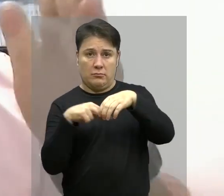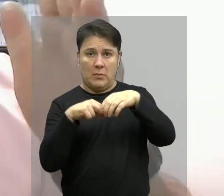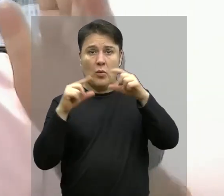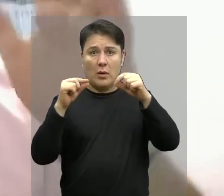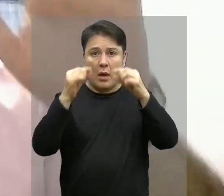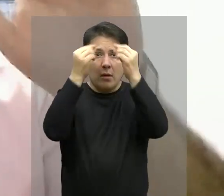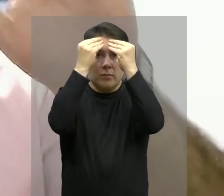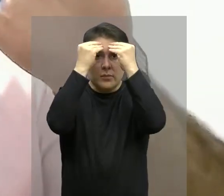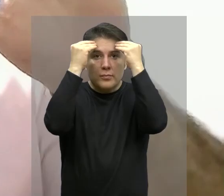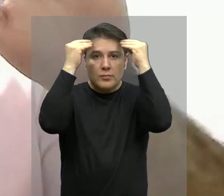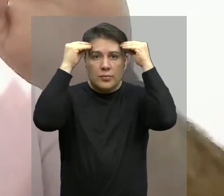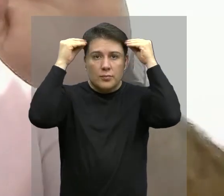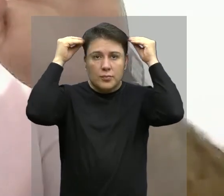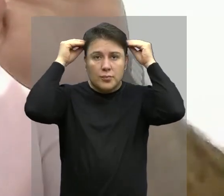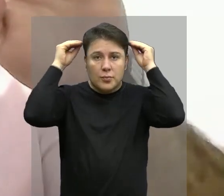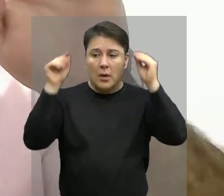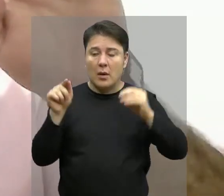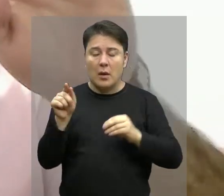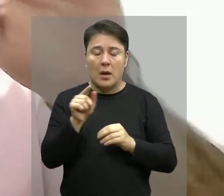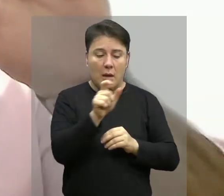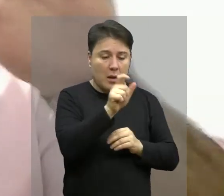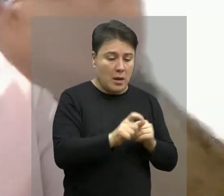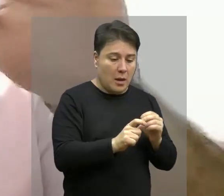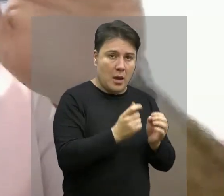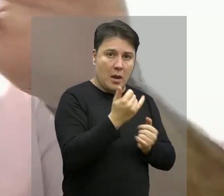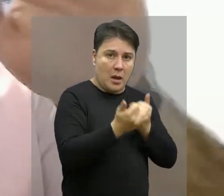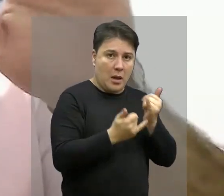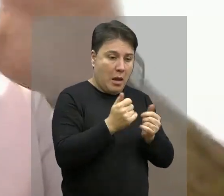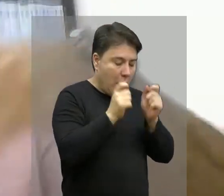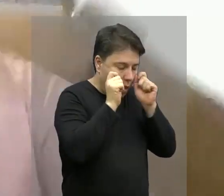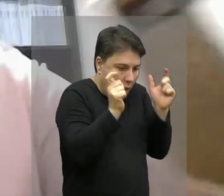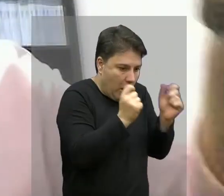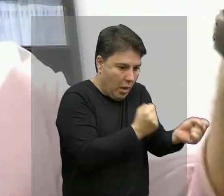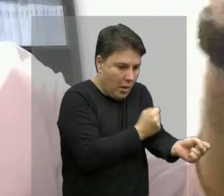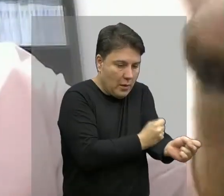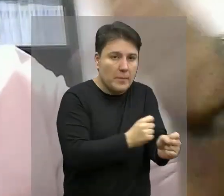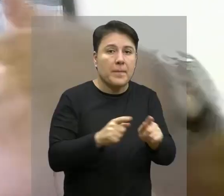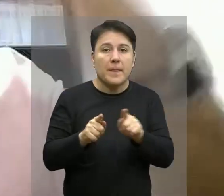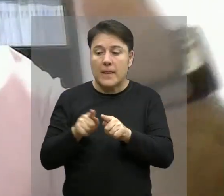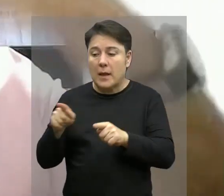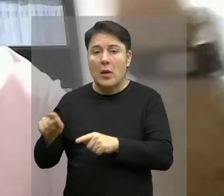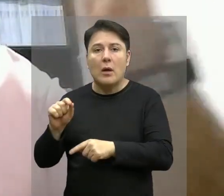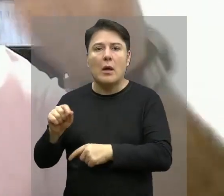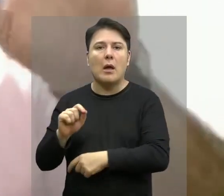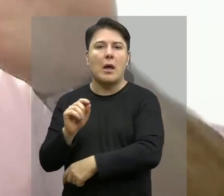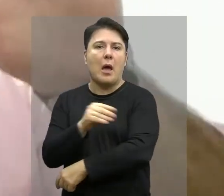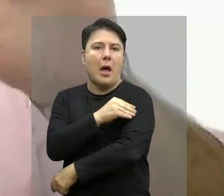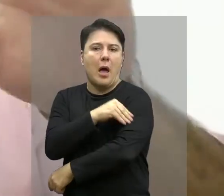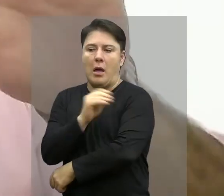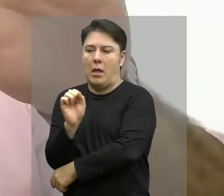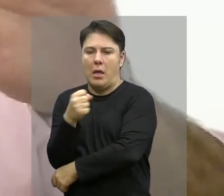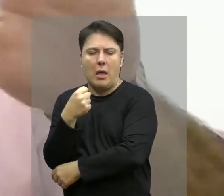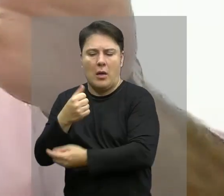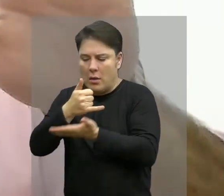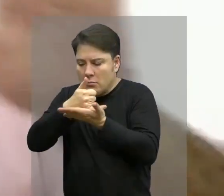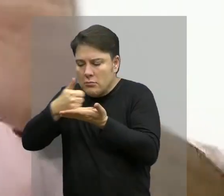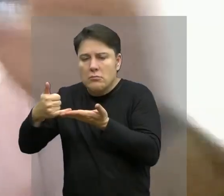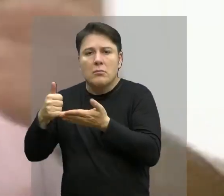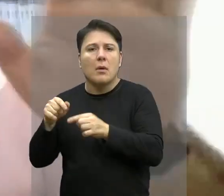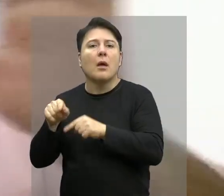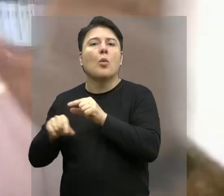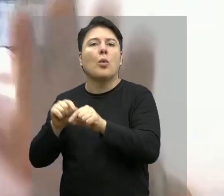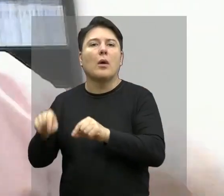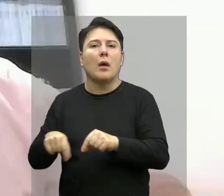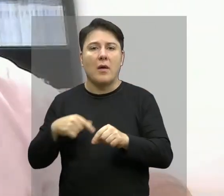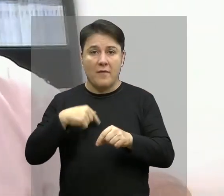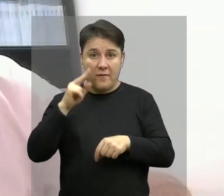sem identificar de um jogador, né, e de alguém que estava fazendo uso, por exemplo, do álcool, da cocaína, enfim, né,